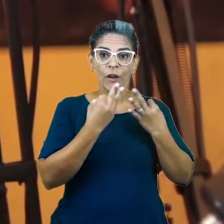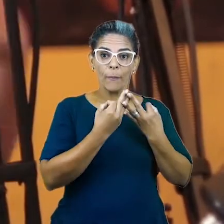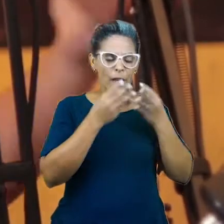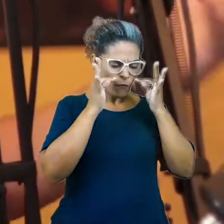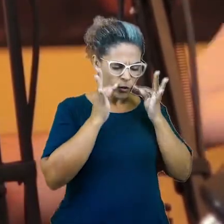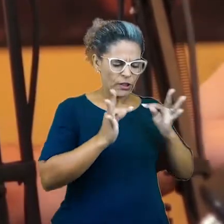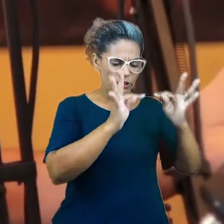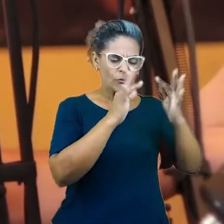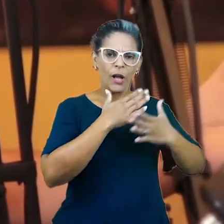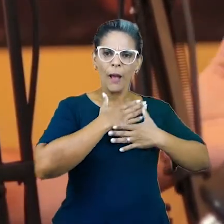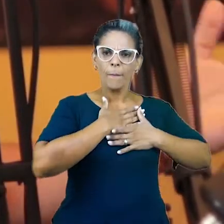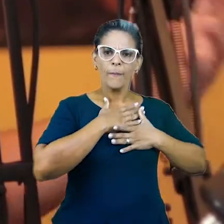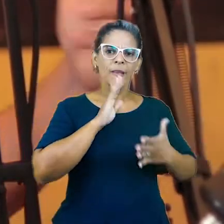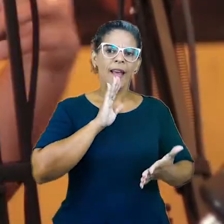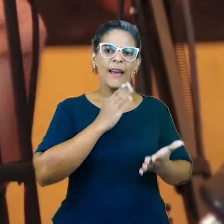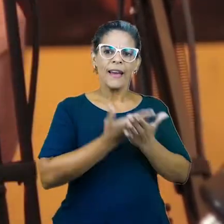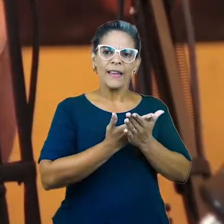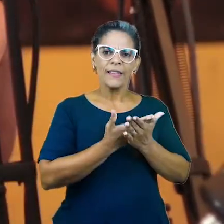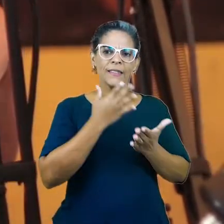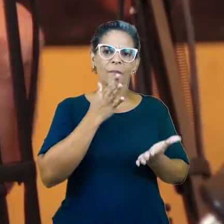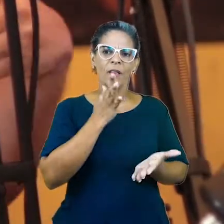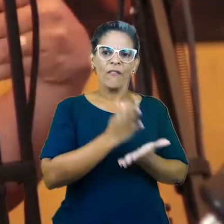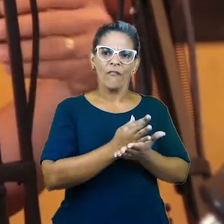fazer? Eu vou testemunhar isso.